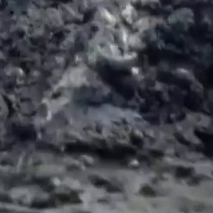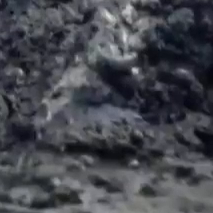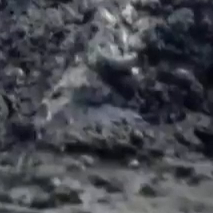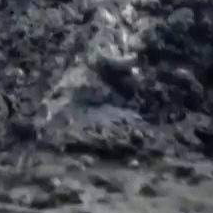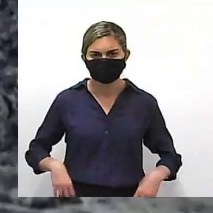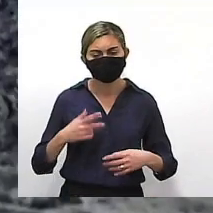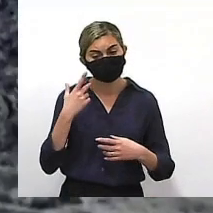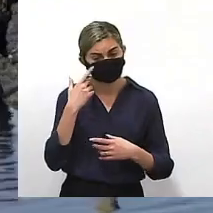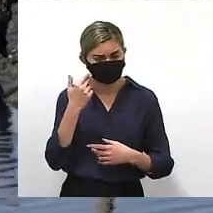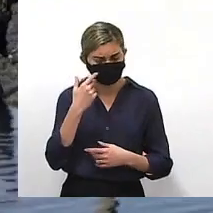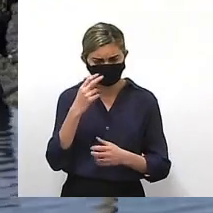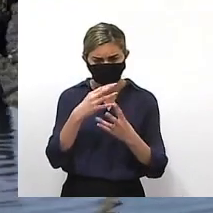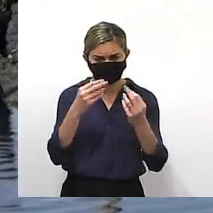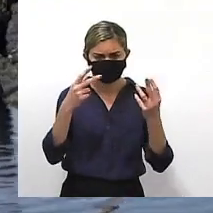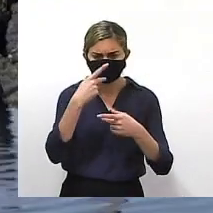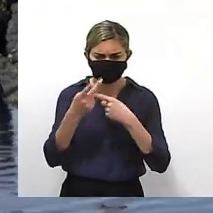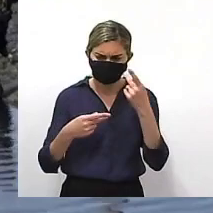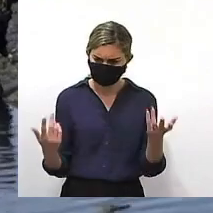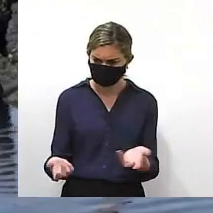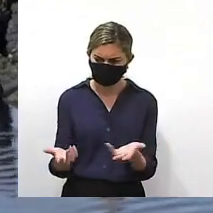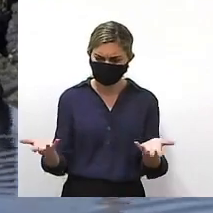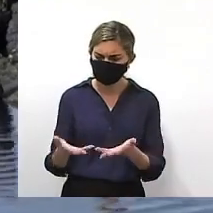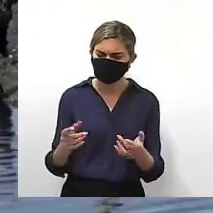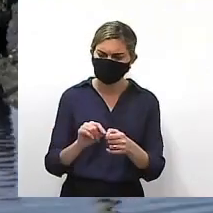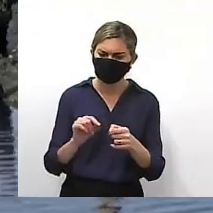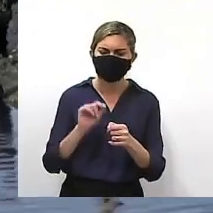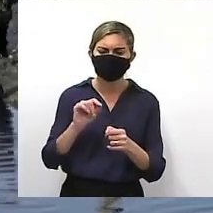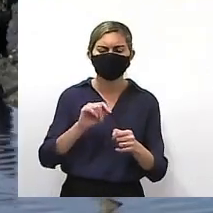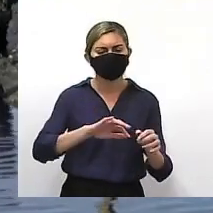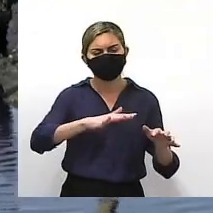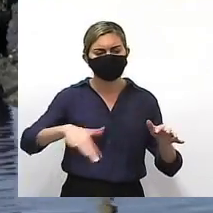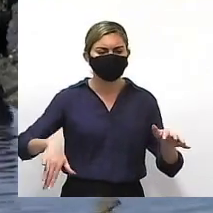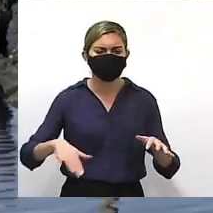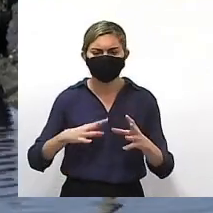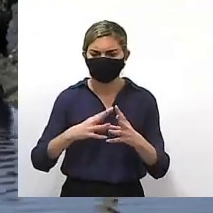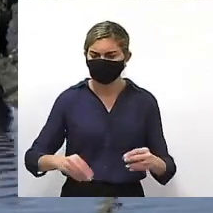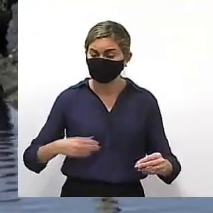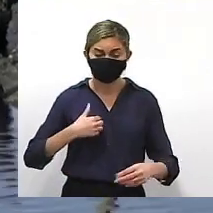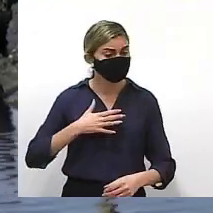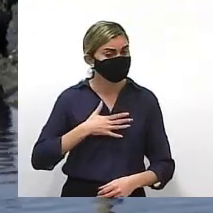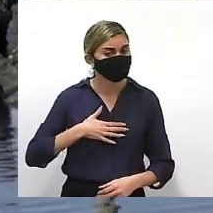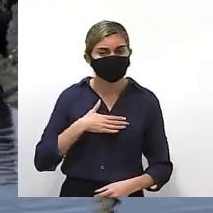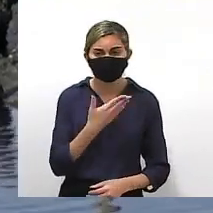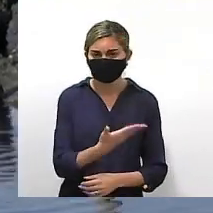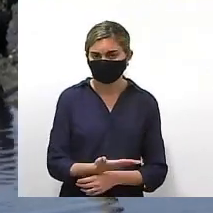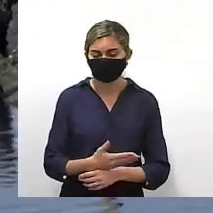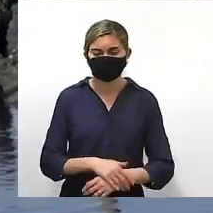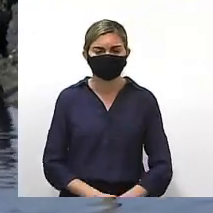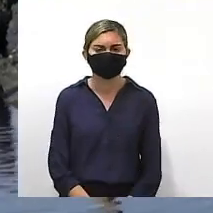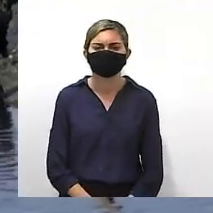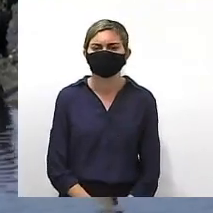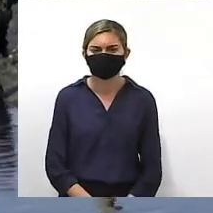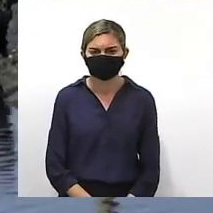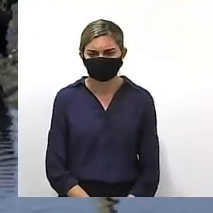Normal, muitos falam, hoje dia, tu vai fazer o que na maré? Tu vai se acabar. Eu gosto de estar ali.